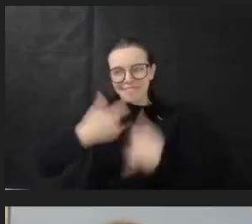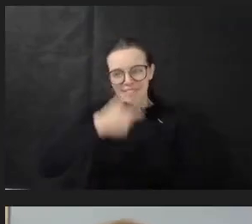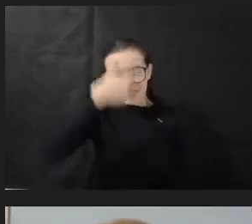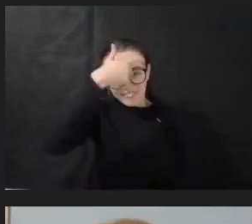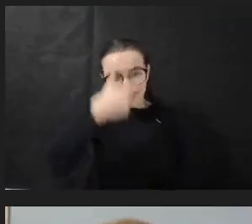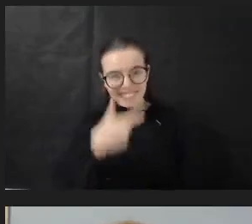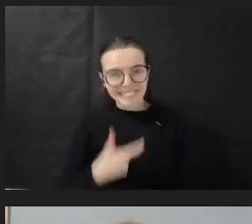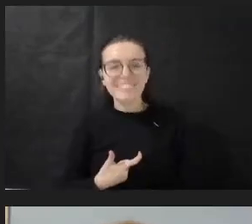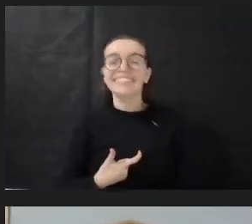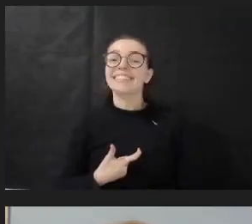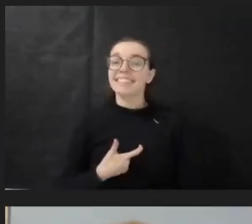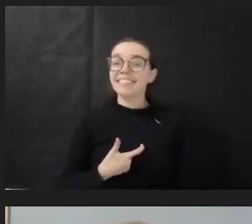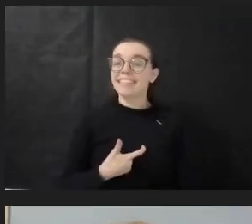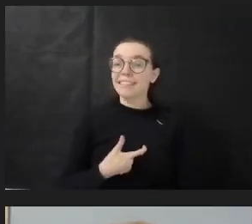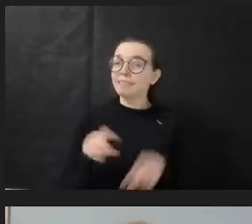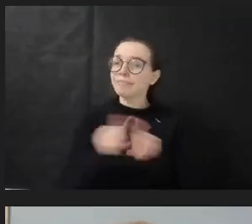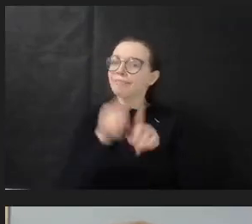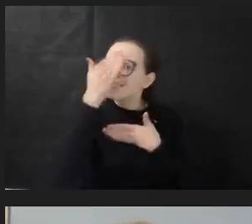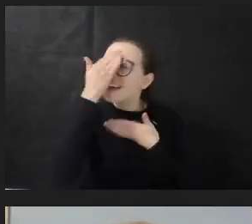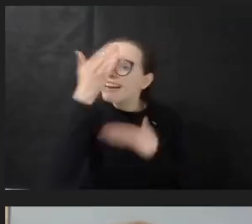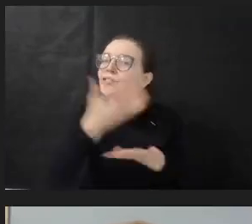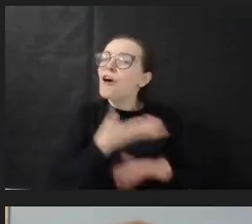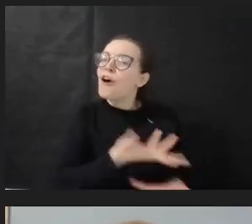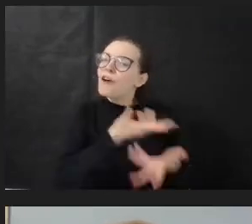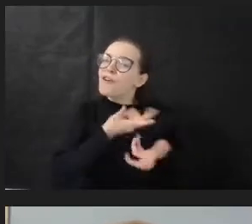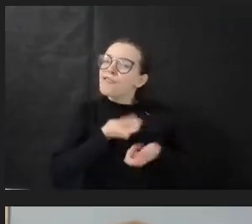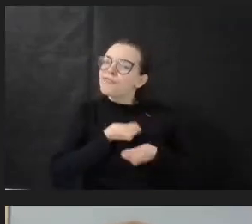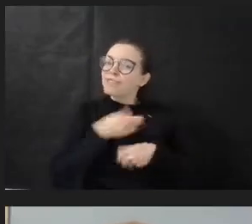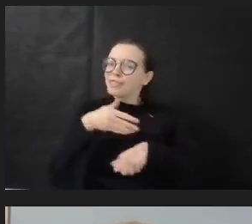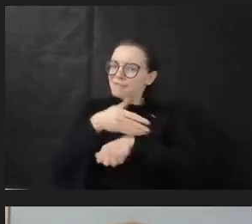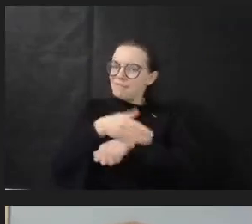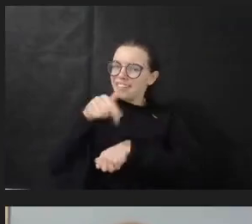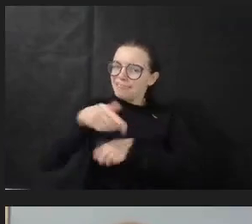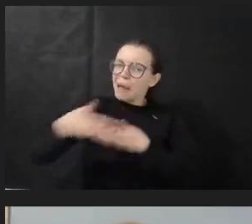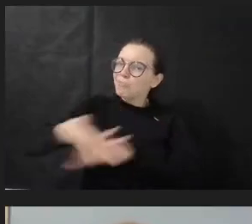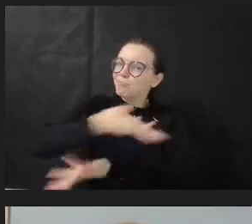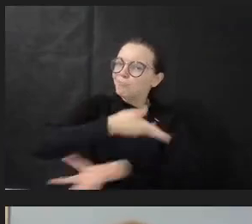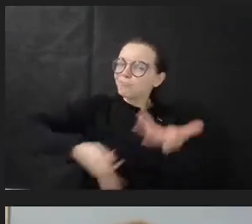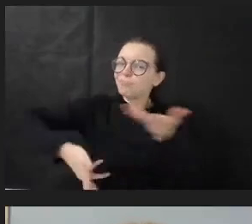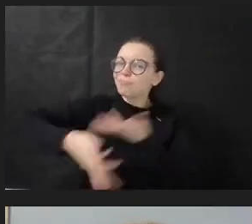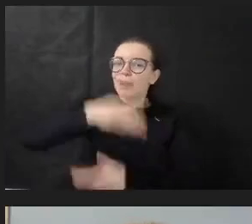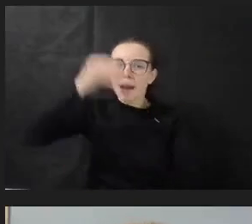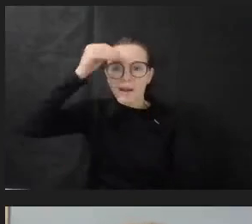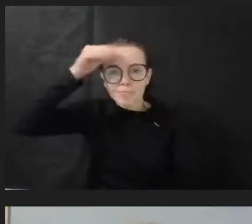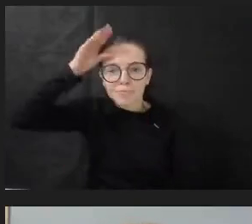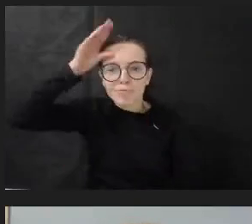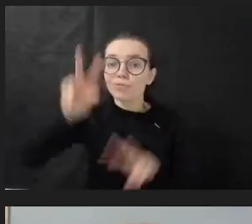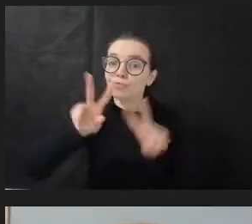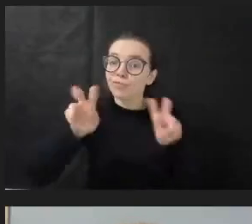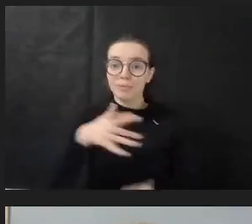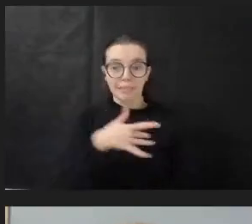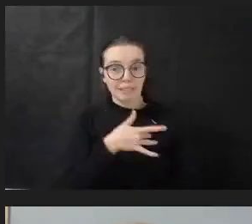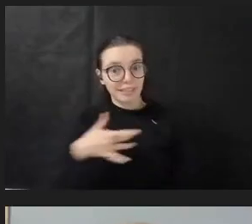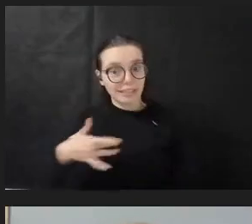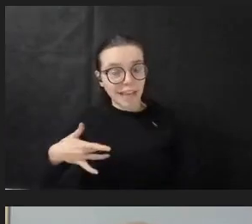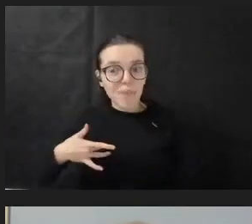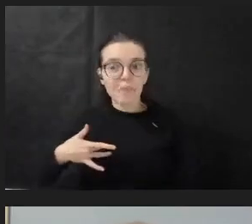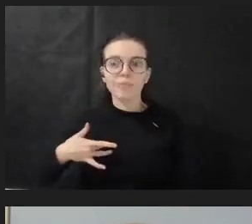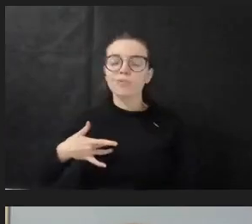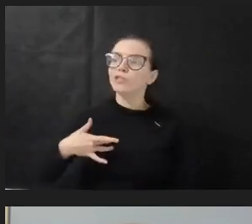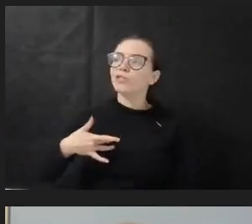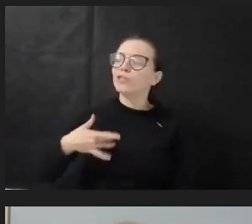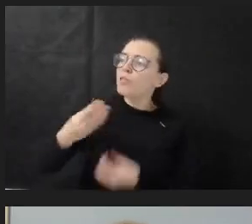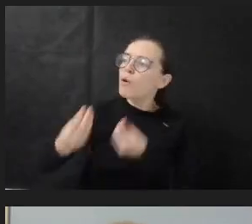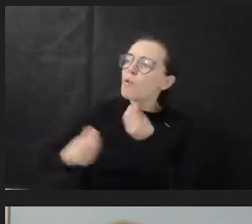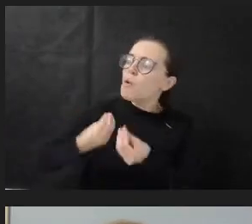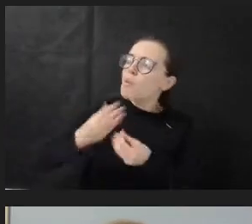dessa formação, desse momento de construção desse saber sobre saúde, desse saber sobre os